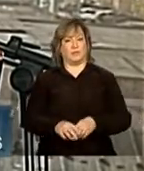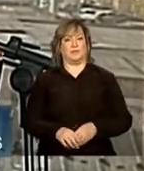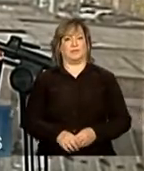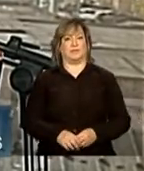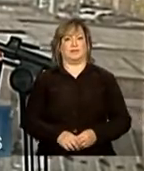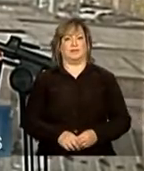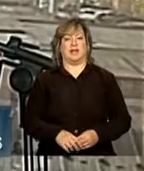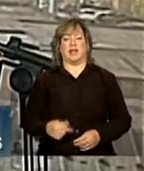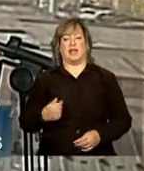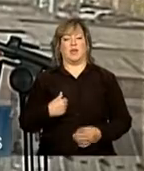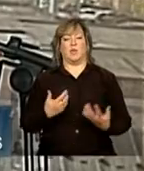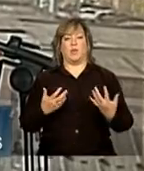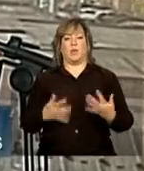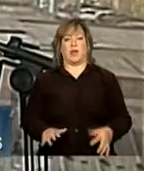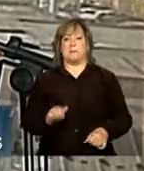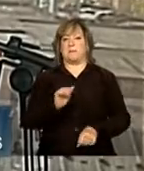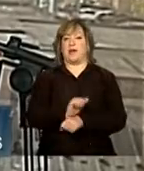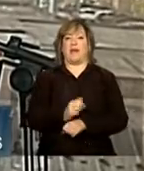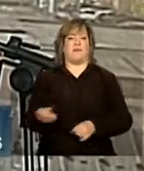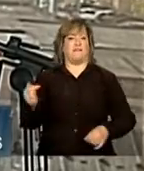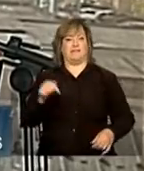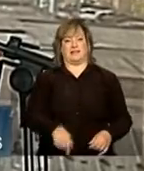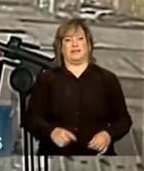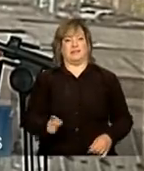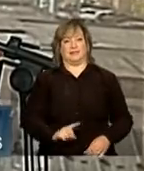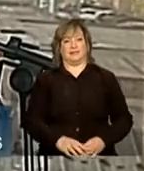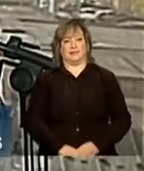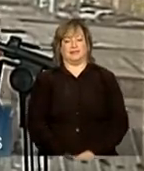E não pretendo deixar de vir.